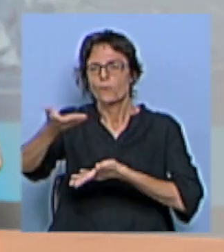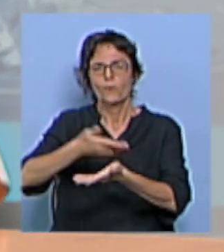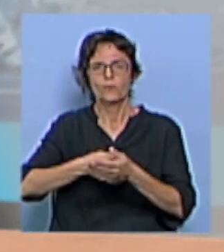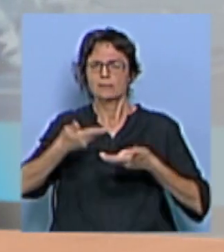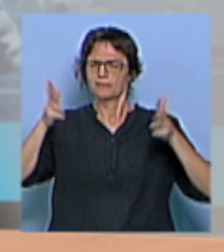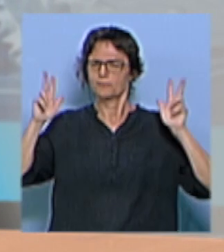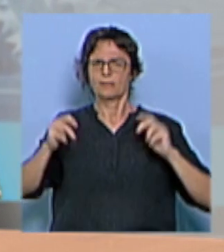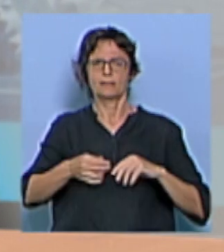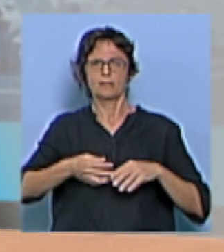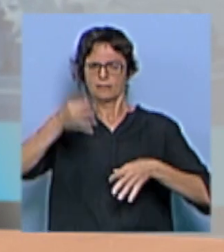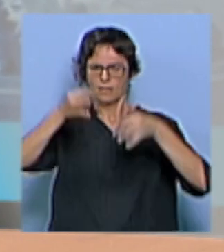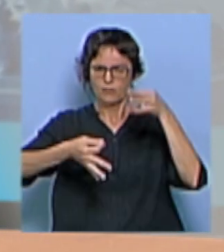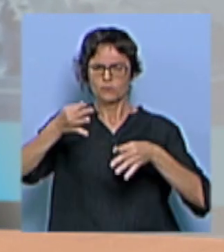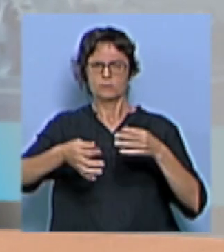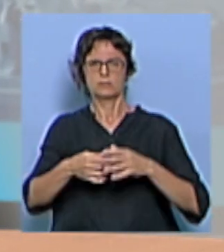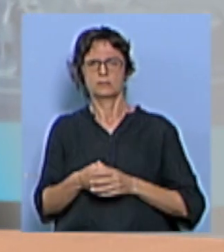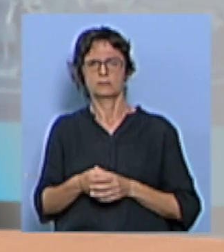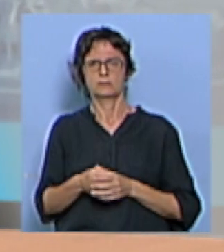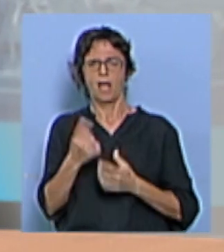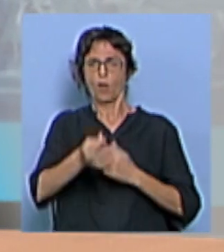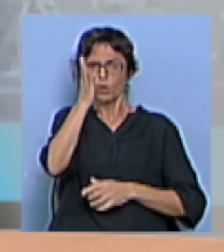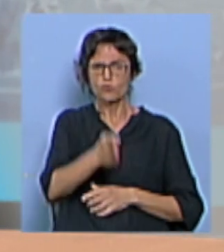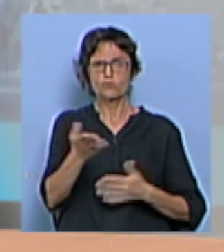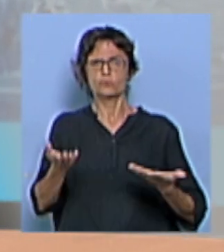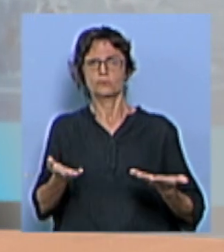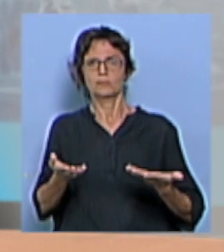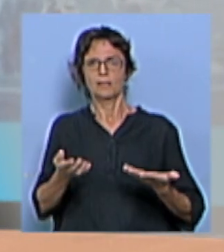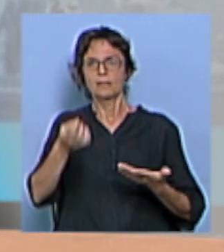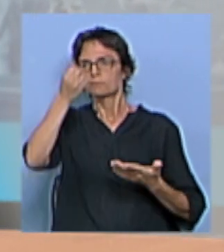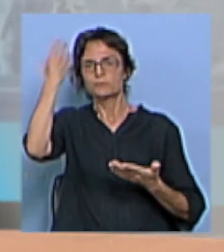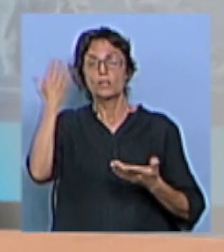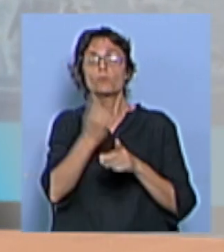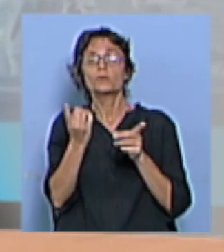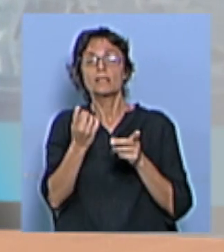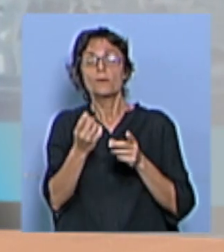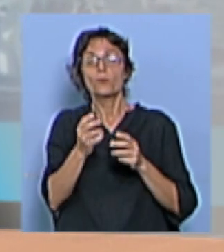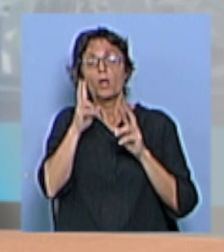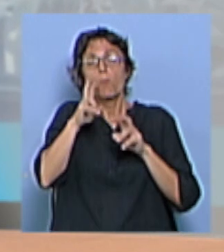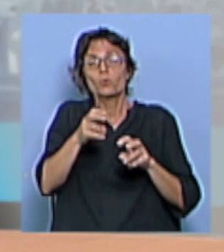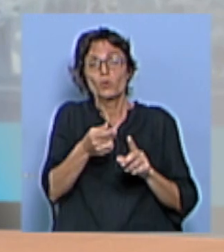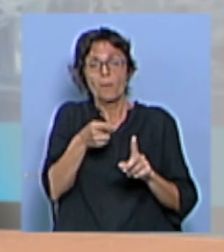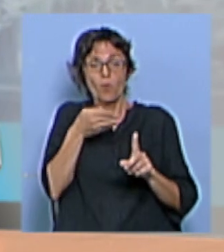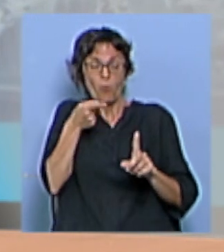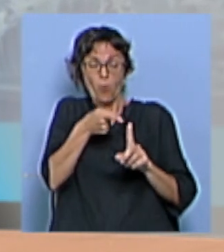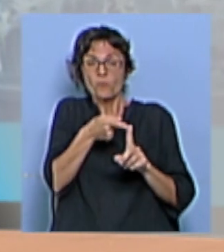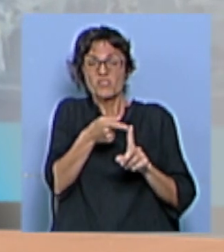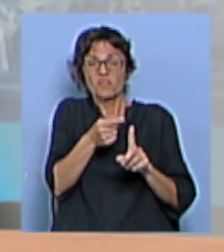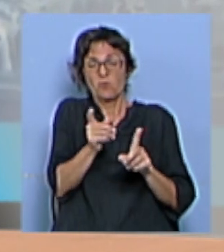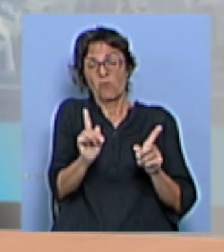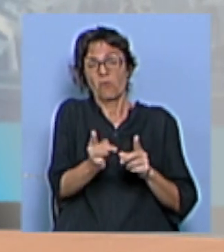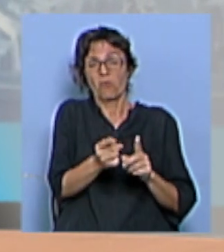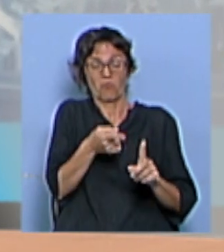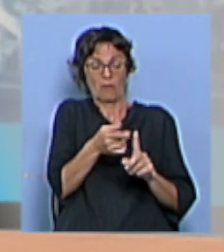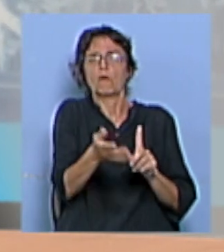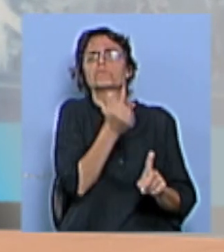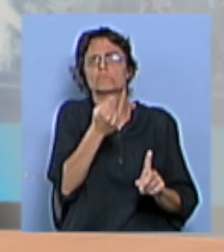justiça, etc. Porque nos deixamos obsessionar com essas necessidades que têm